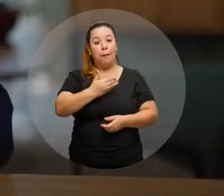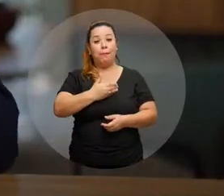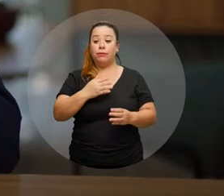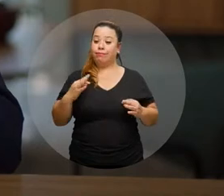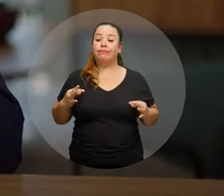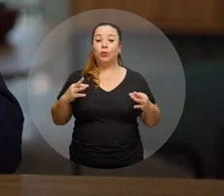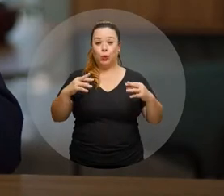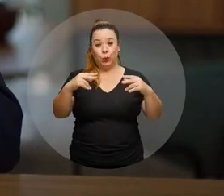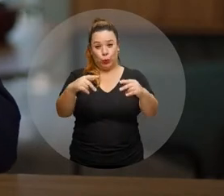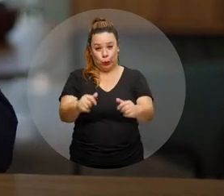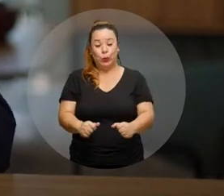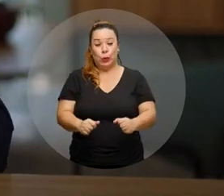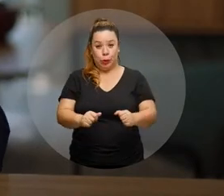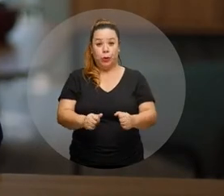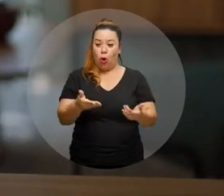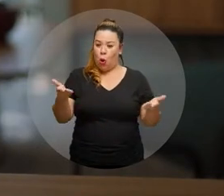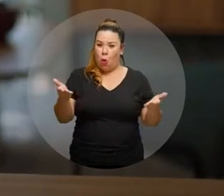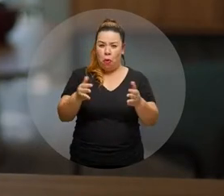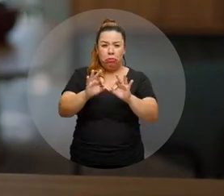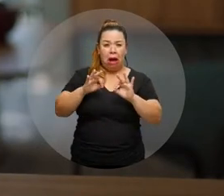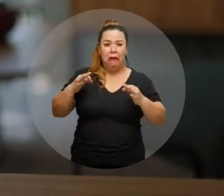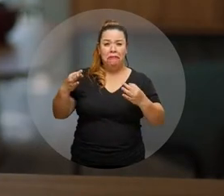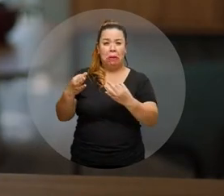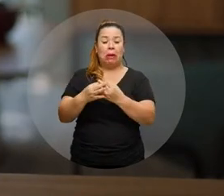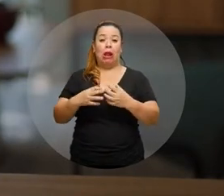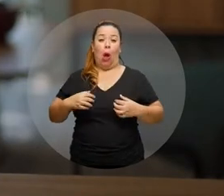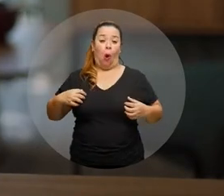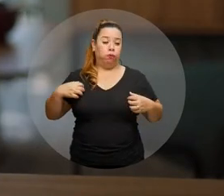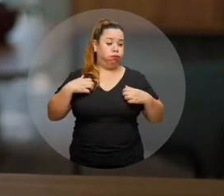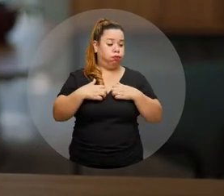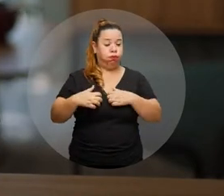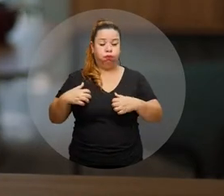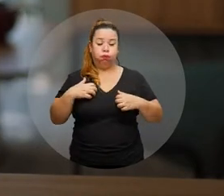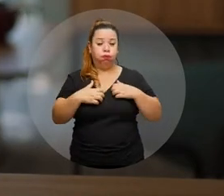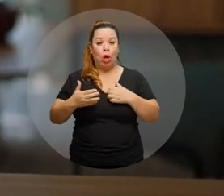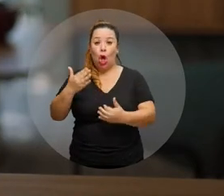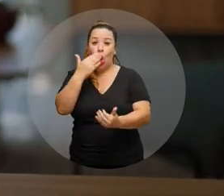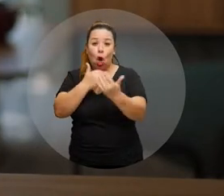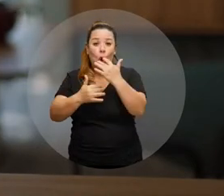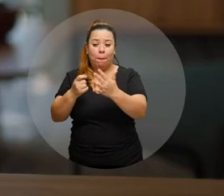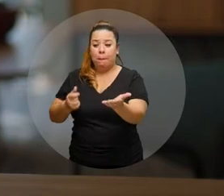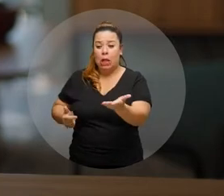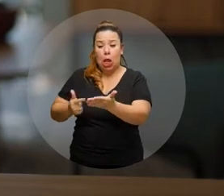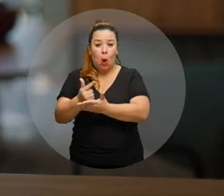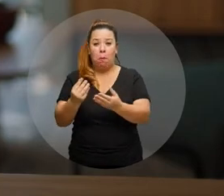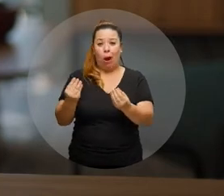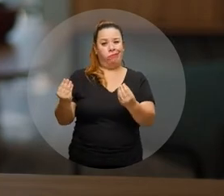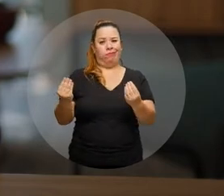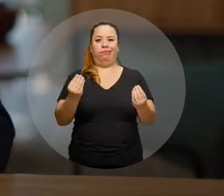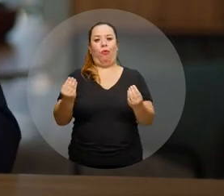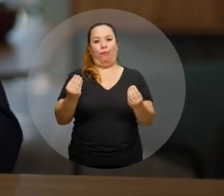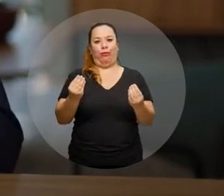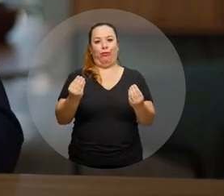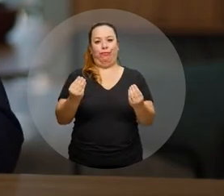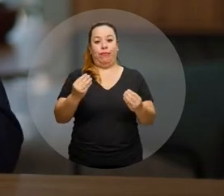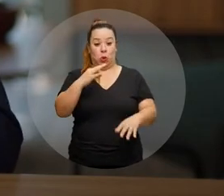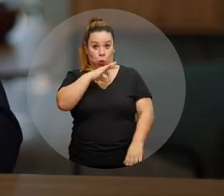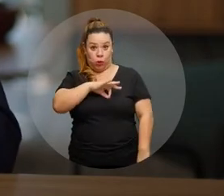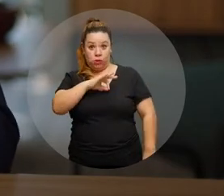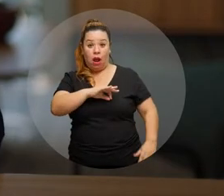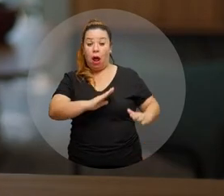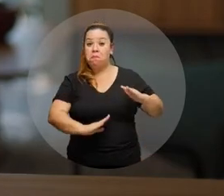Meus amigos e minhas amigas, hoje as famílias vivem um verdadeiro desespero para botar comida na